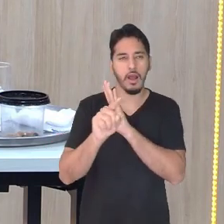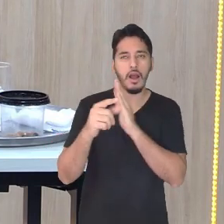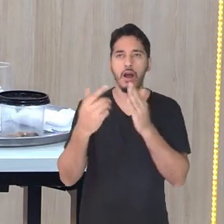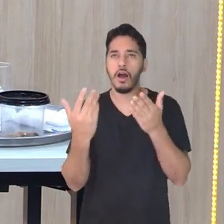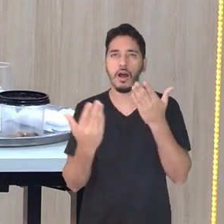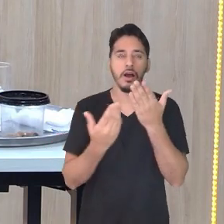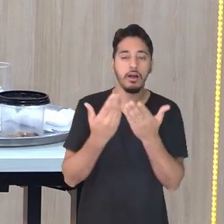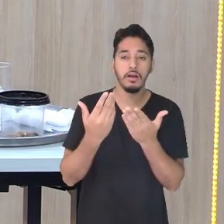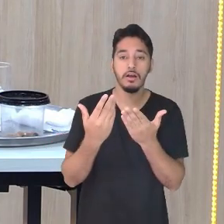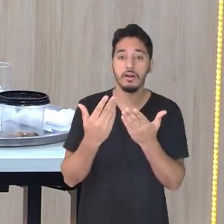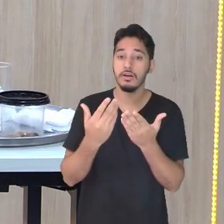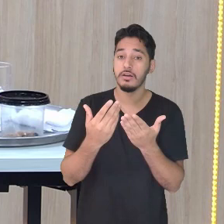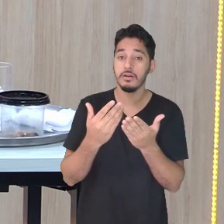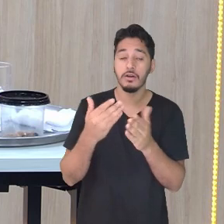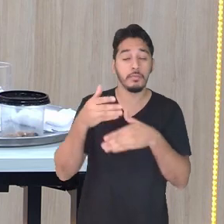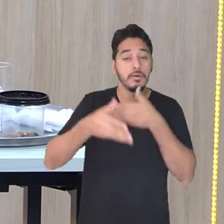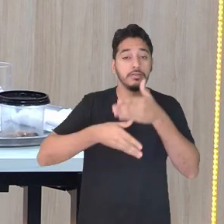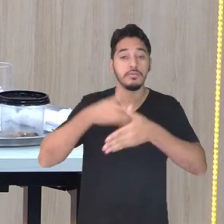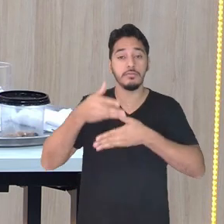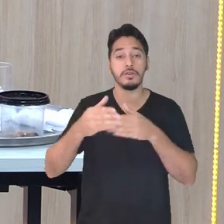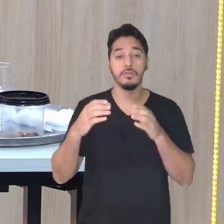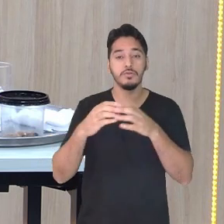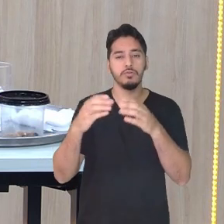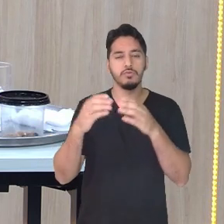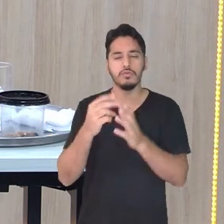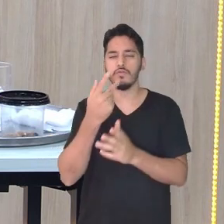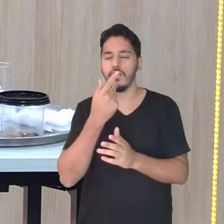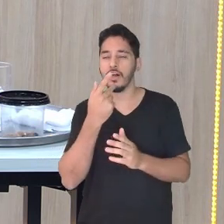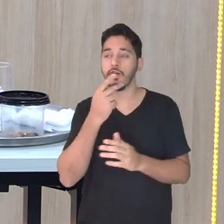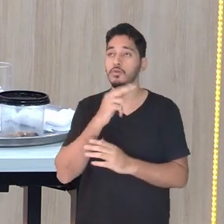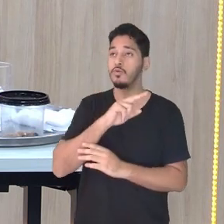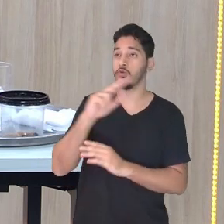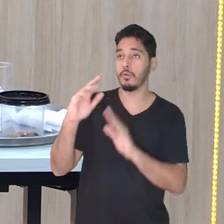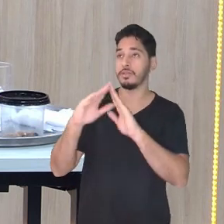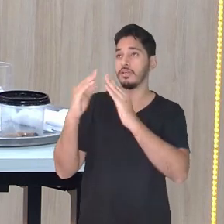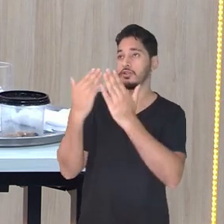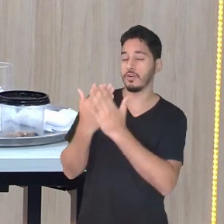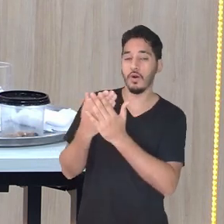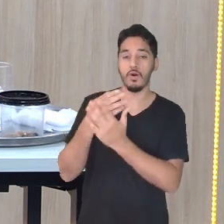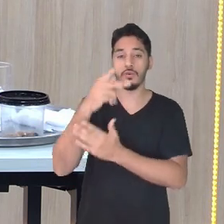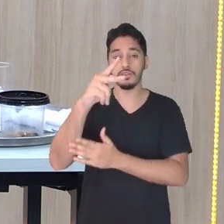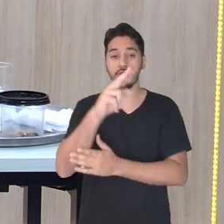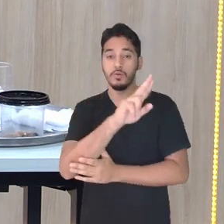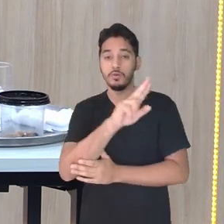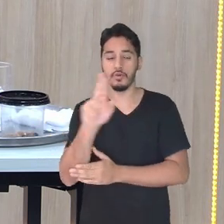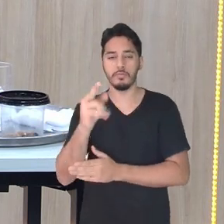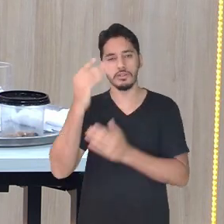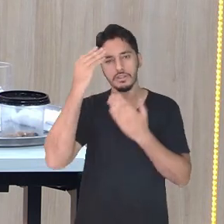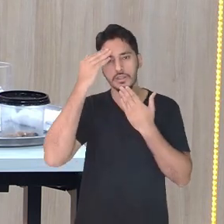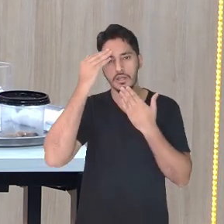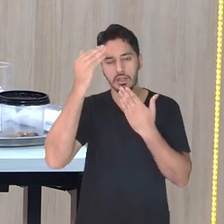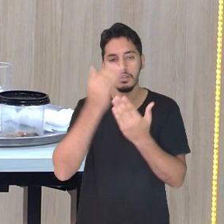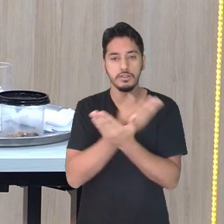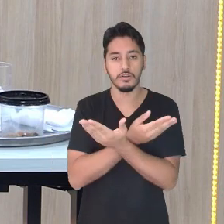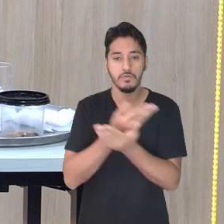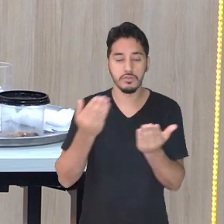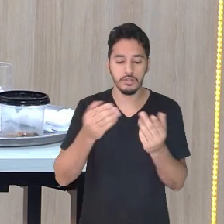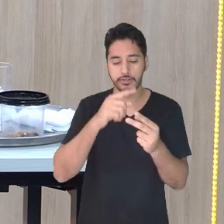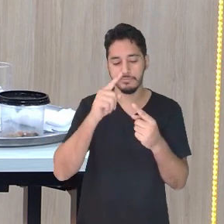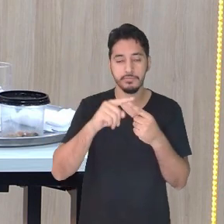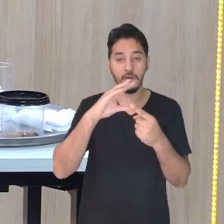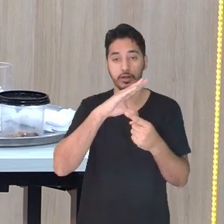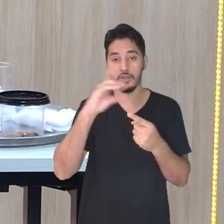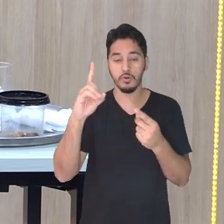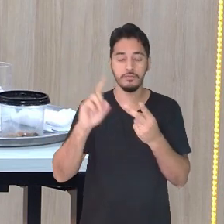perguntas, participando ativamente com a gente, dizendo o nome da escola, para a gente poder agradecer aos coordenadores e